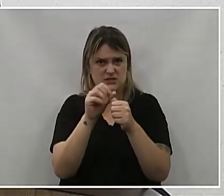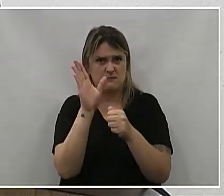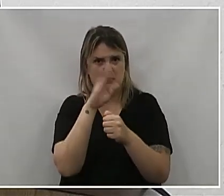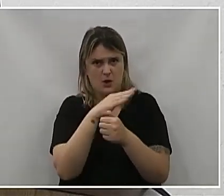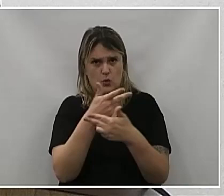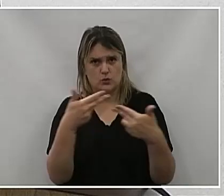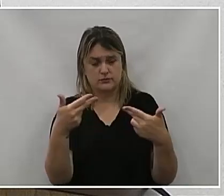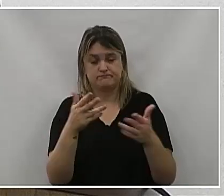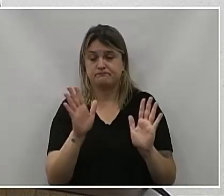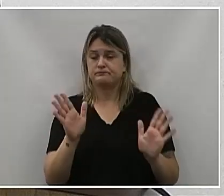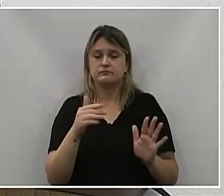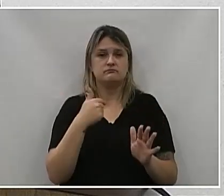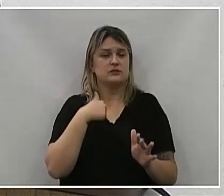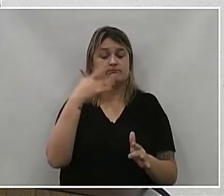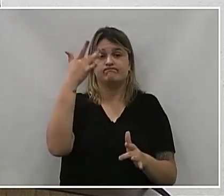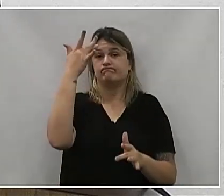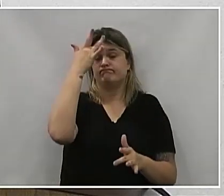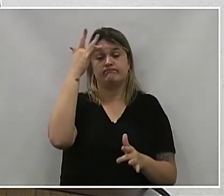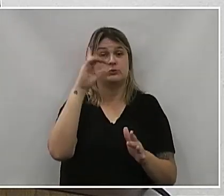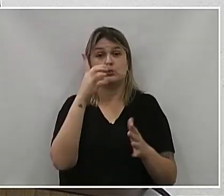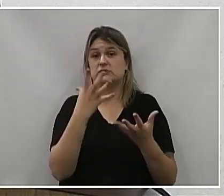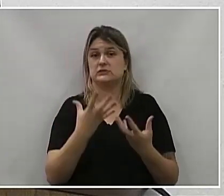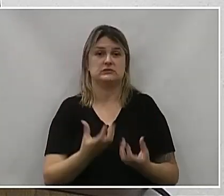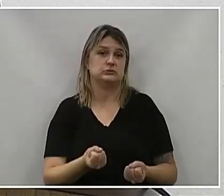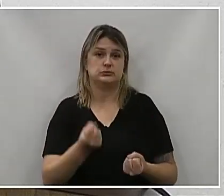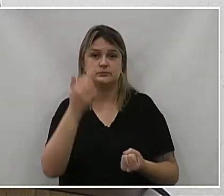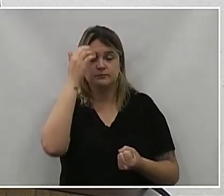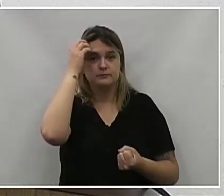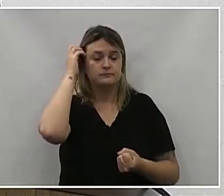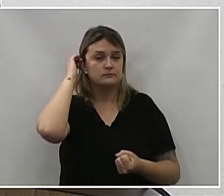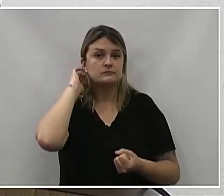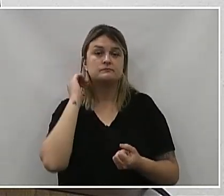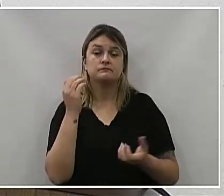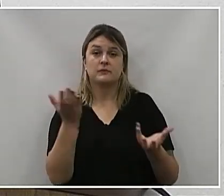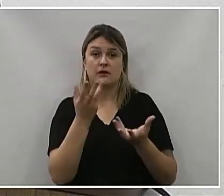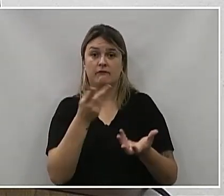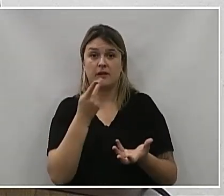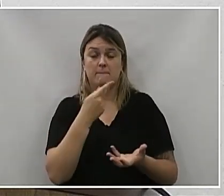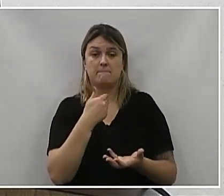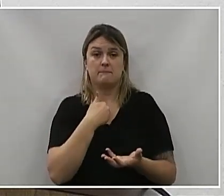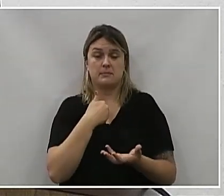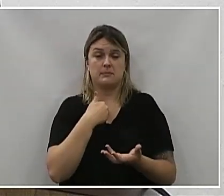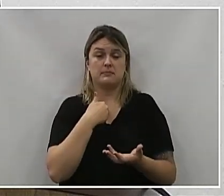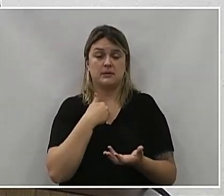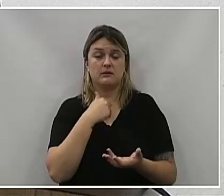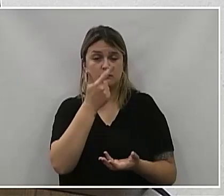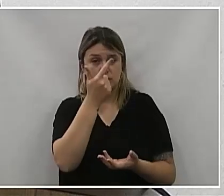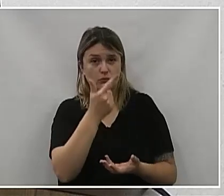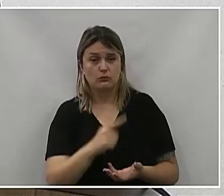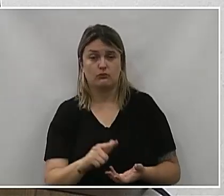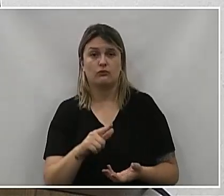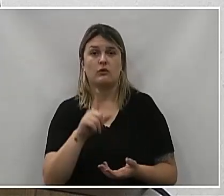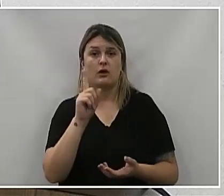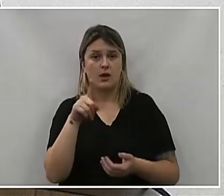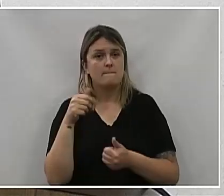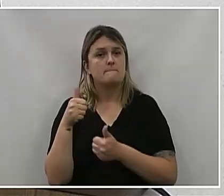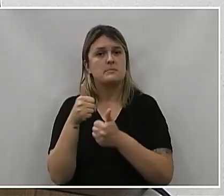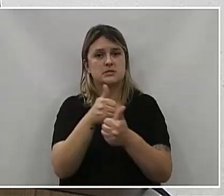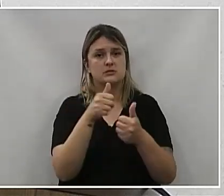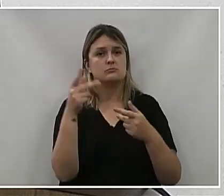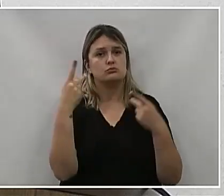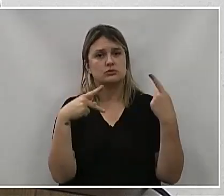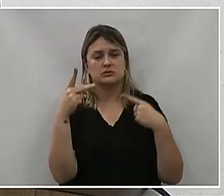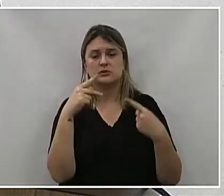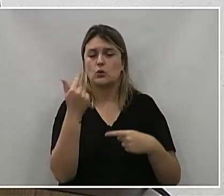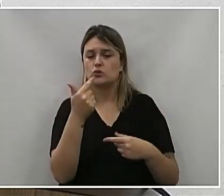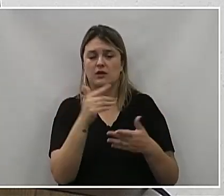Então fica aqui minha indignação. Quero dizer que Para mim, isso aqui, mais uma vez, é perseguição política,